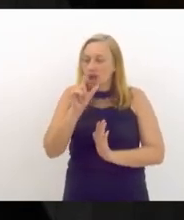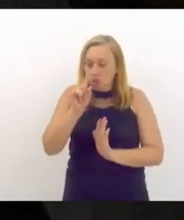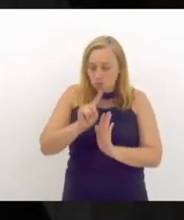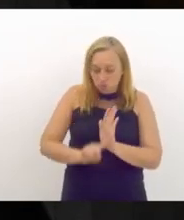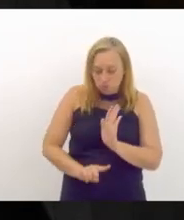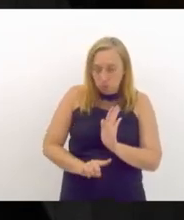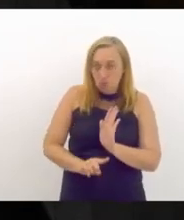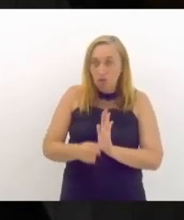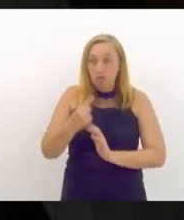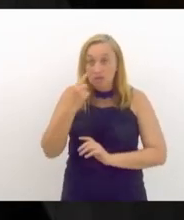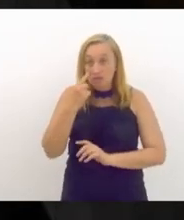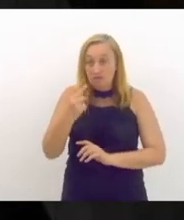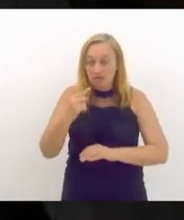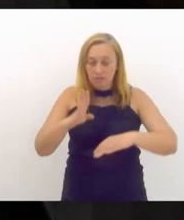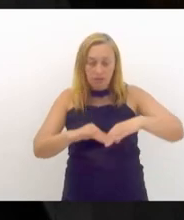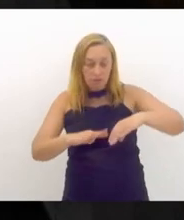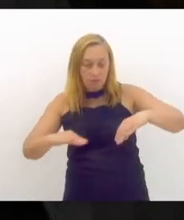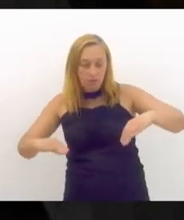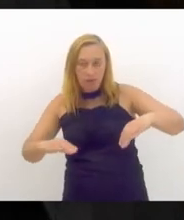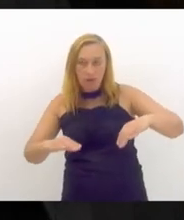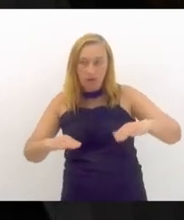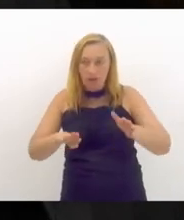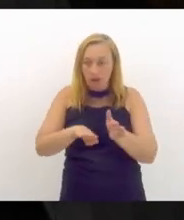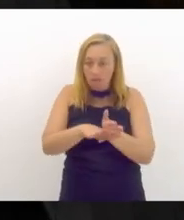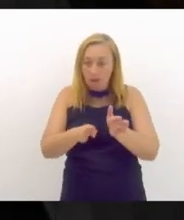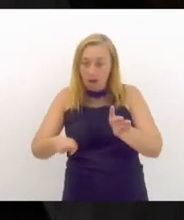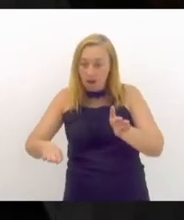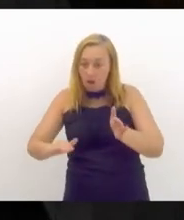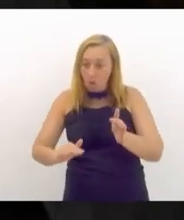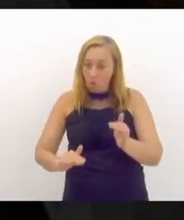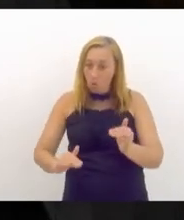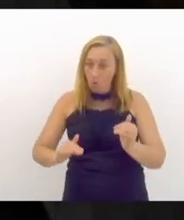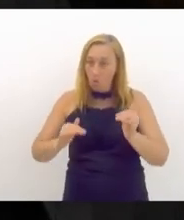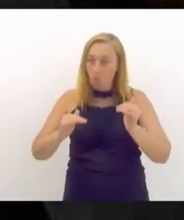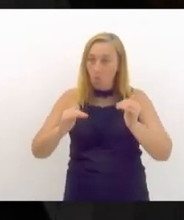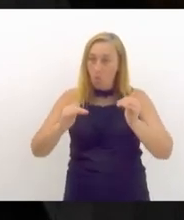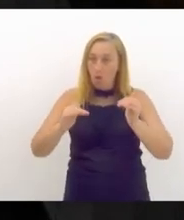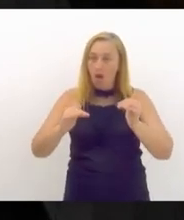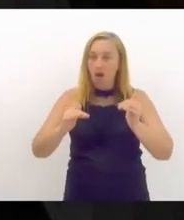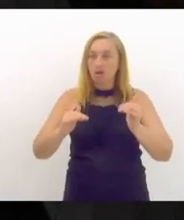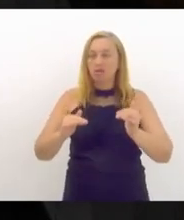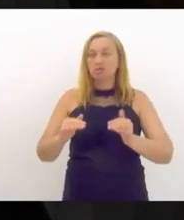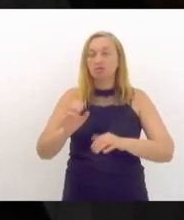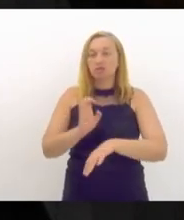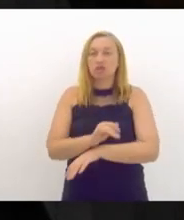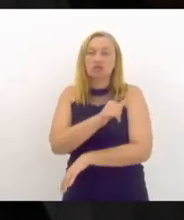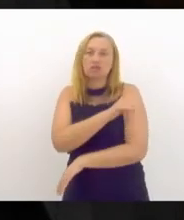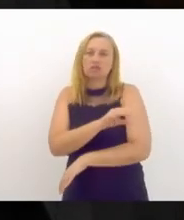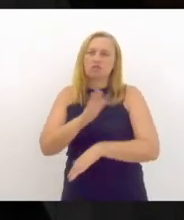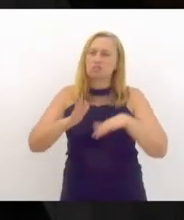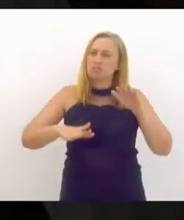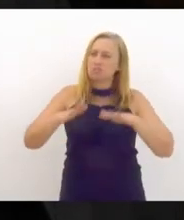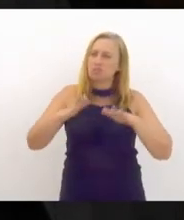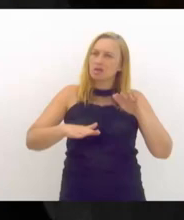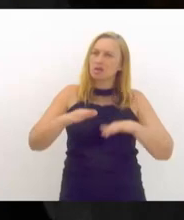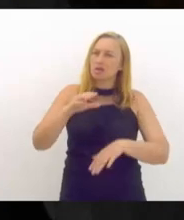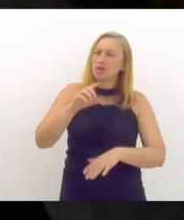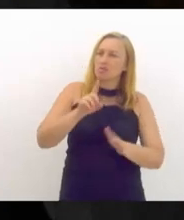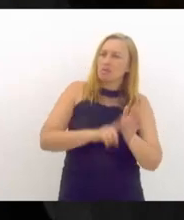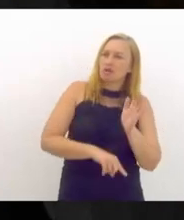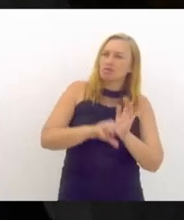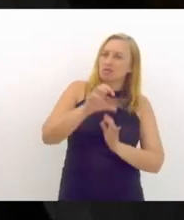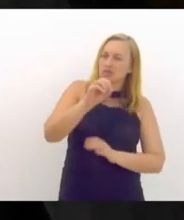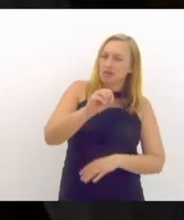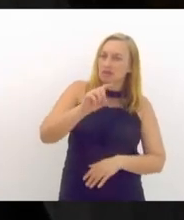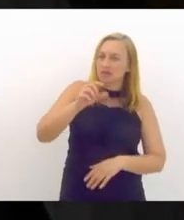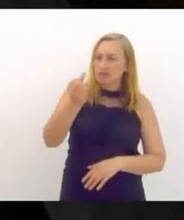Guanabara maré alta, né, porque a maré no estado do Rio de Janeiro varia desde menos 0,60 até